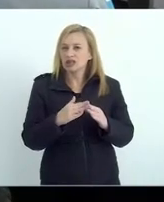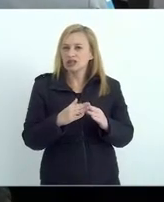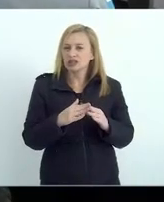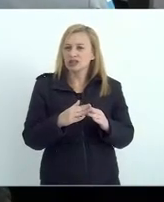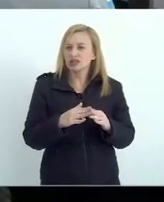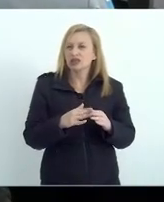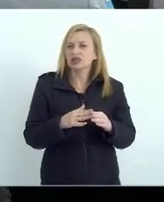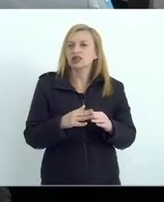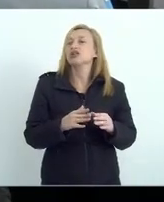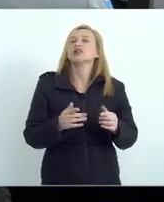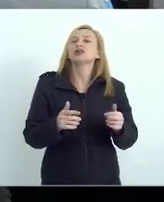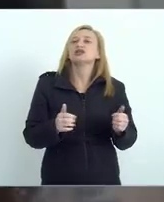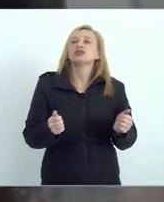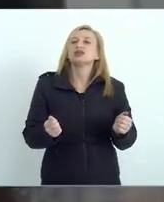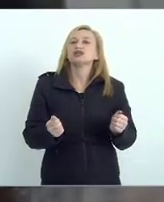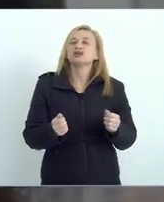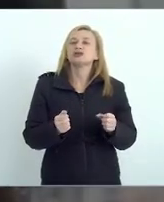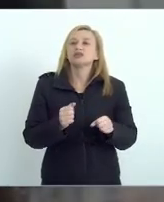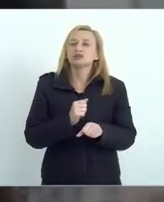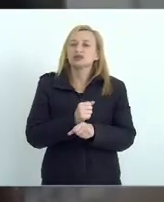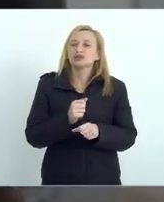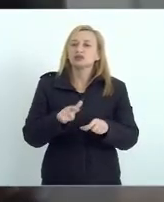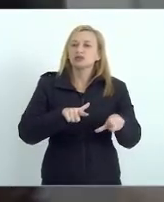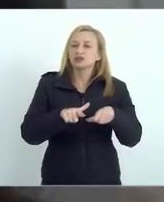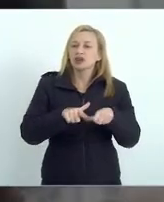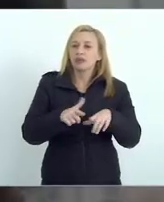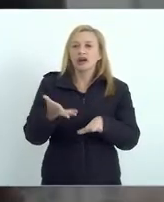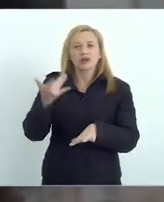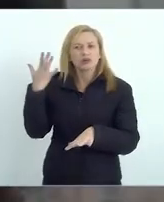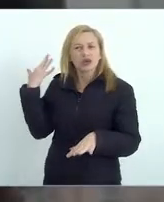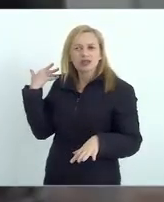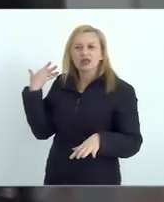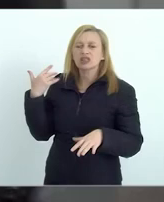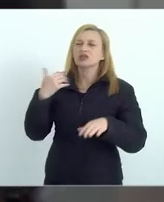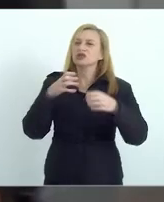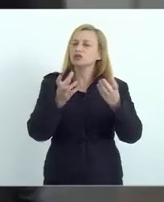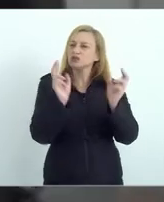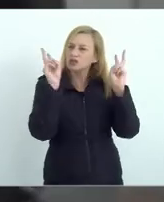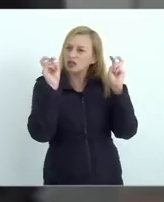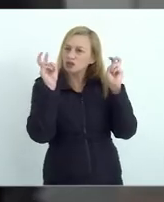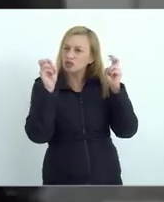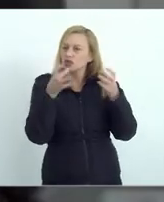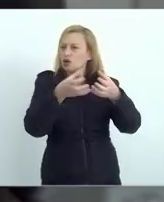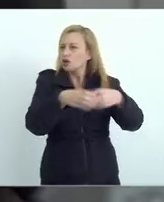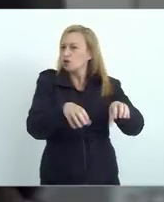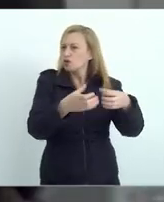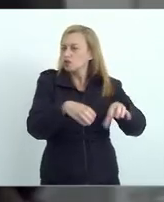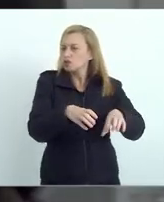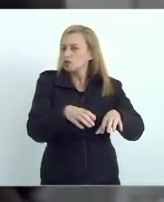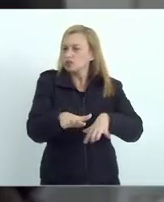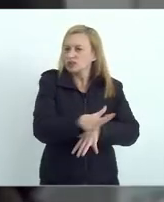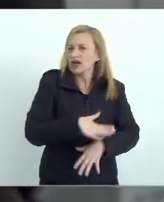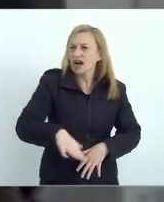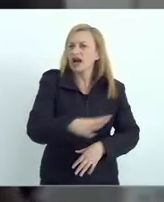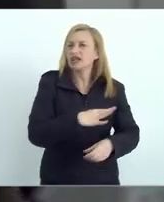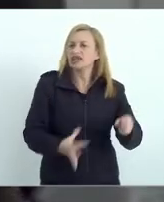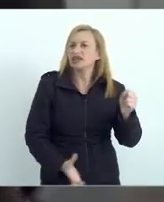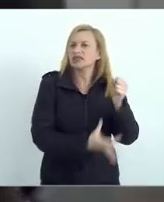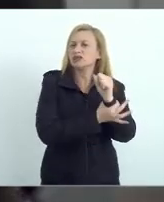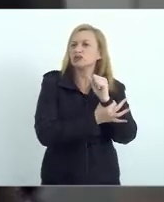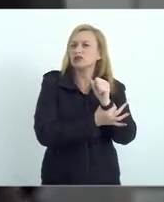anterior ao Deputado Rodrigo Amorim e na questão dos concursos públicos da área da segurança